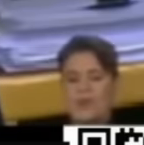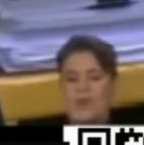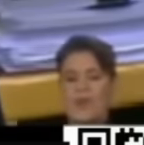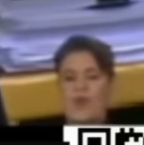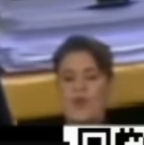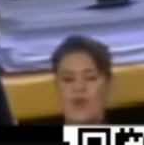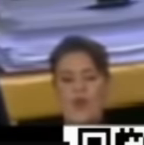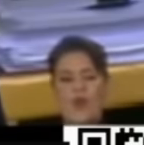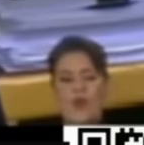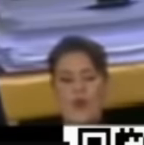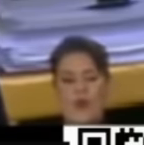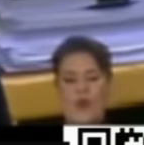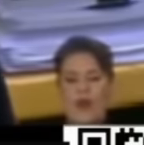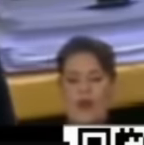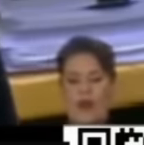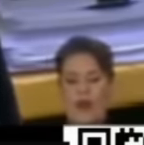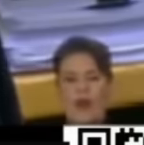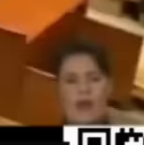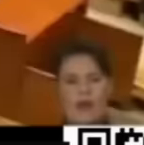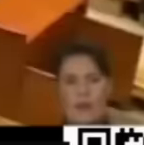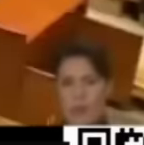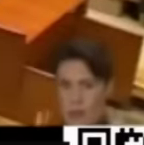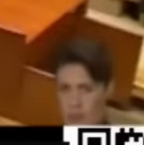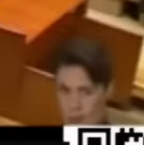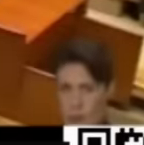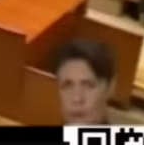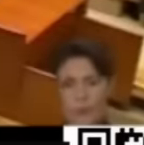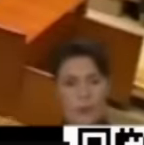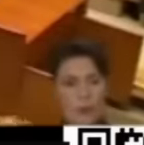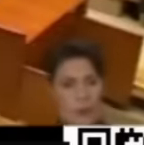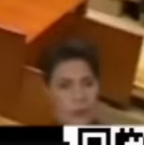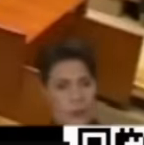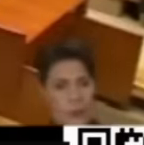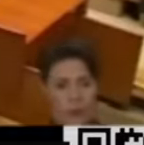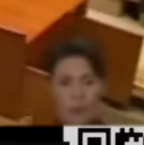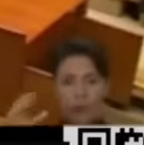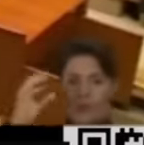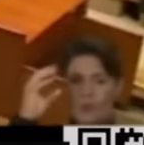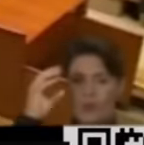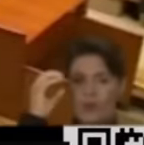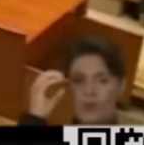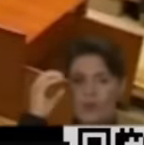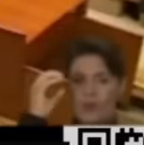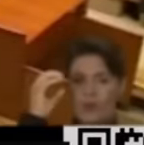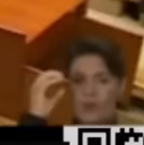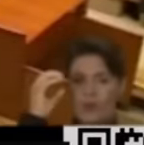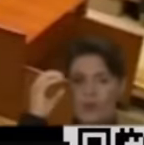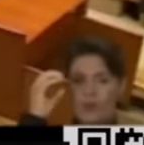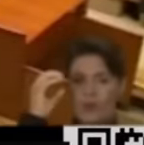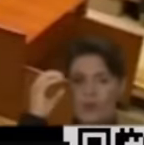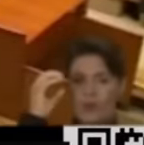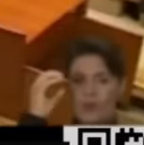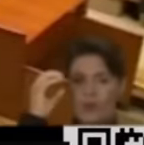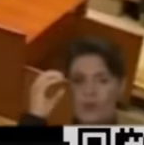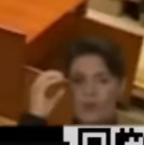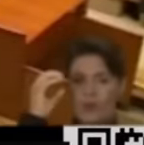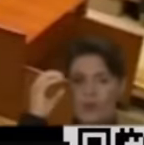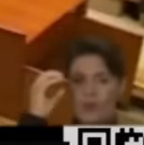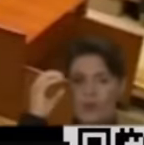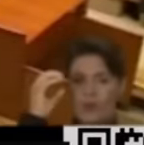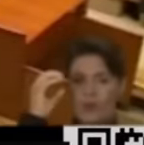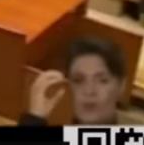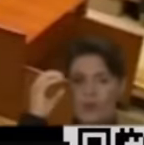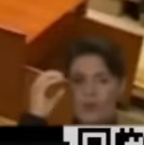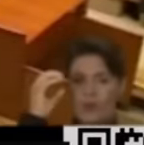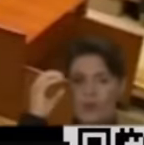os eminentes colegas, ministra Carmen, ministro Fux, ministro Fachin. Uma pausa aqui, ele